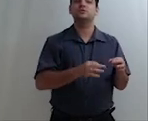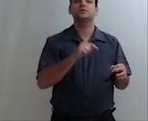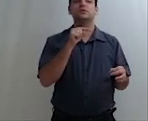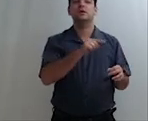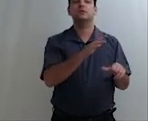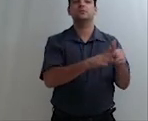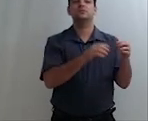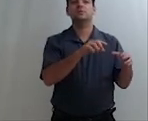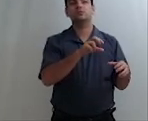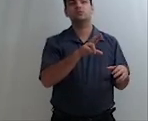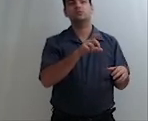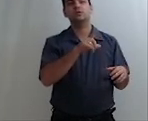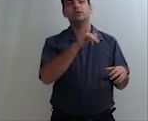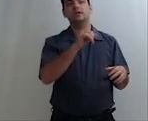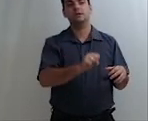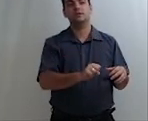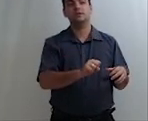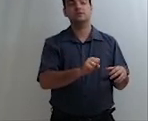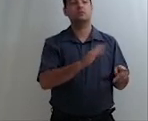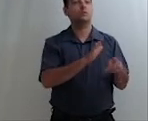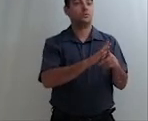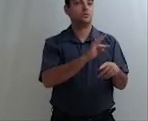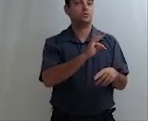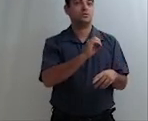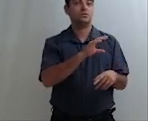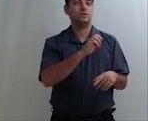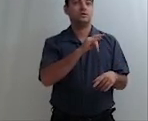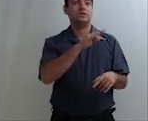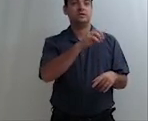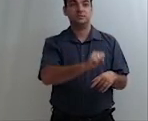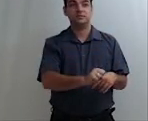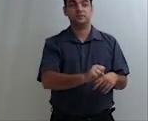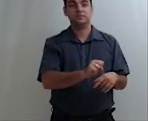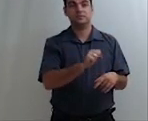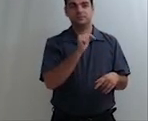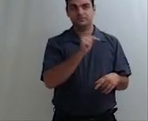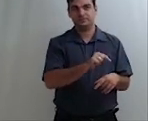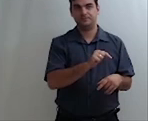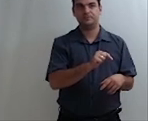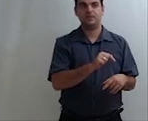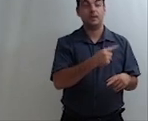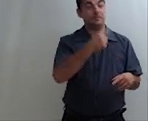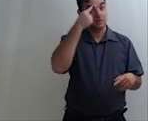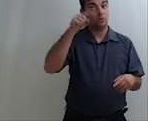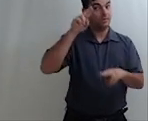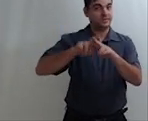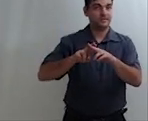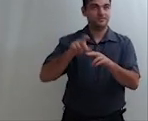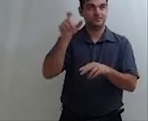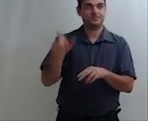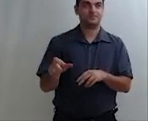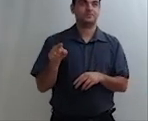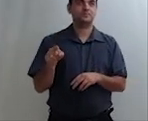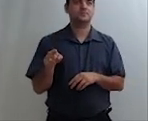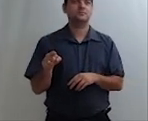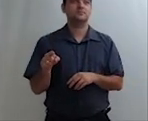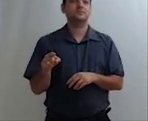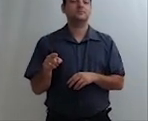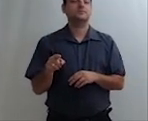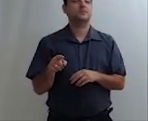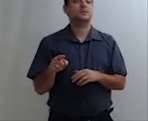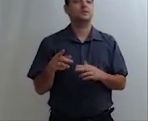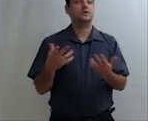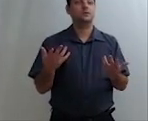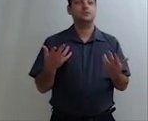Colinas do Tocantins né juízo de piso o qual eh no momento que sua prisão não